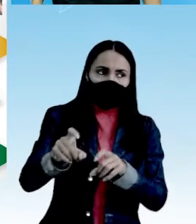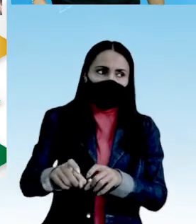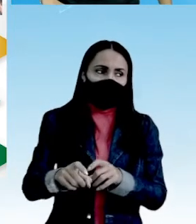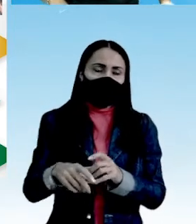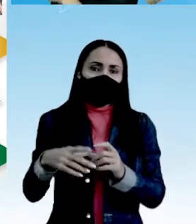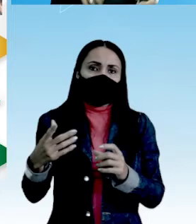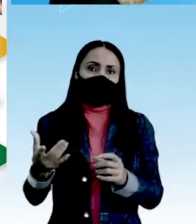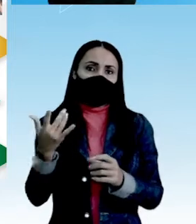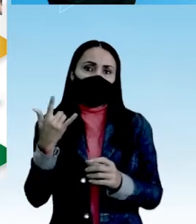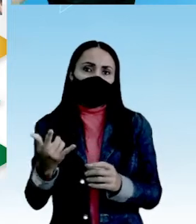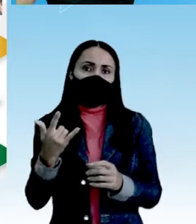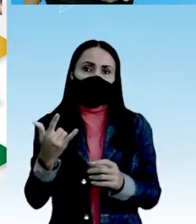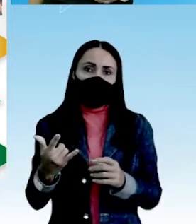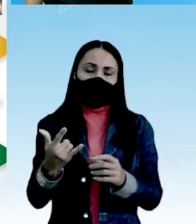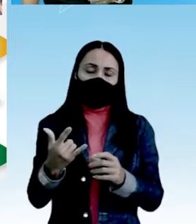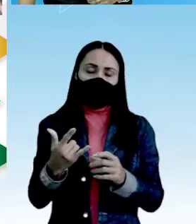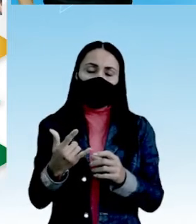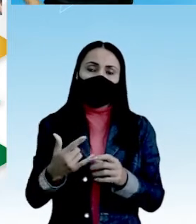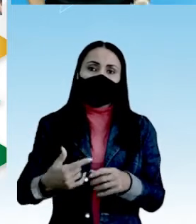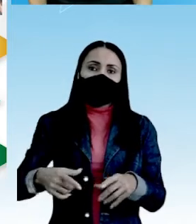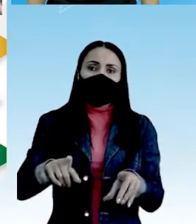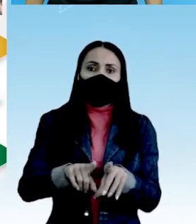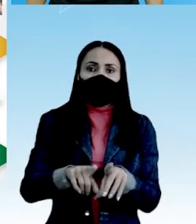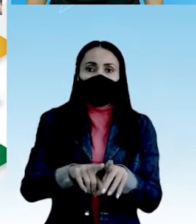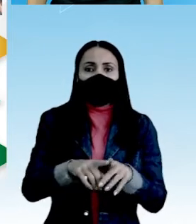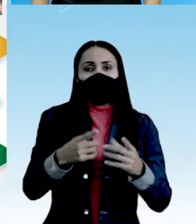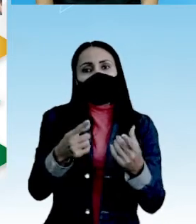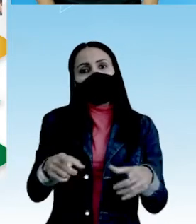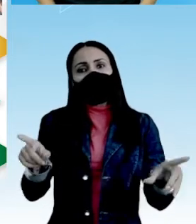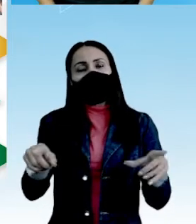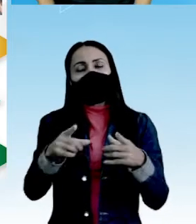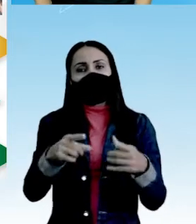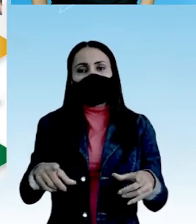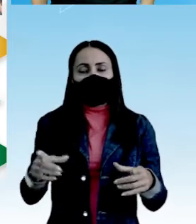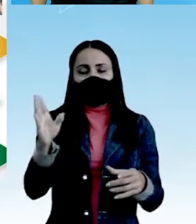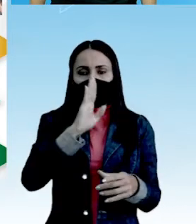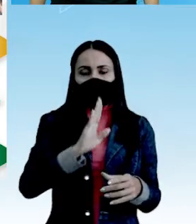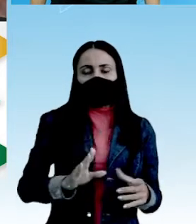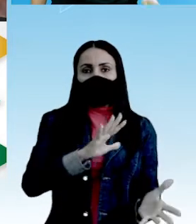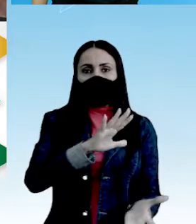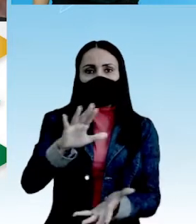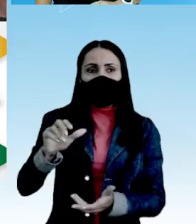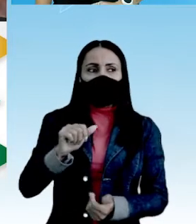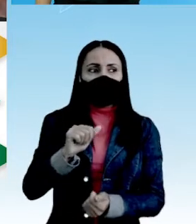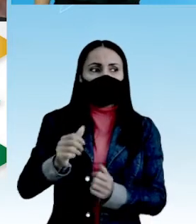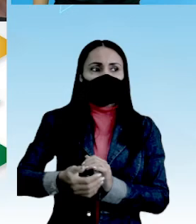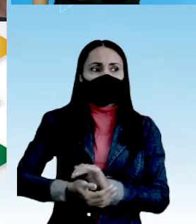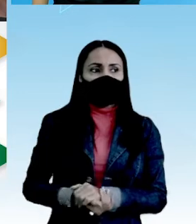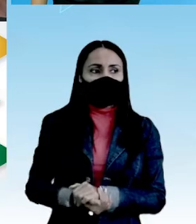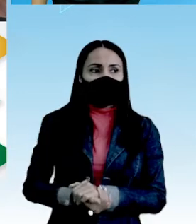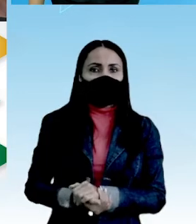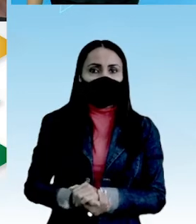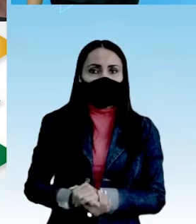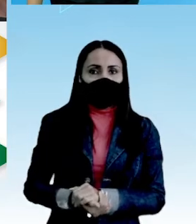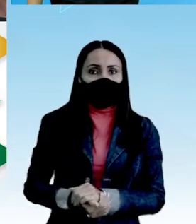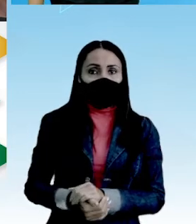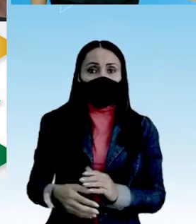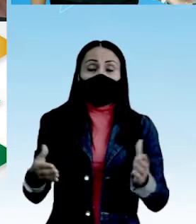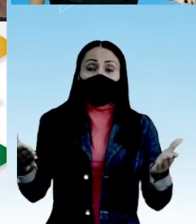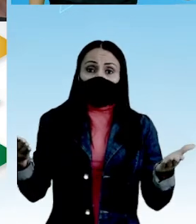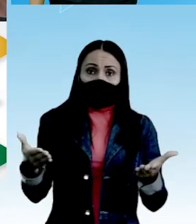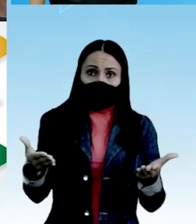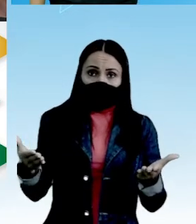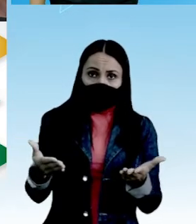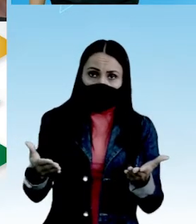no rock, como outros estilos musicais, né, no Brasil e no mundo. Vencendo o